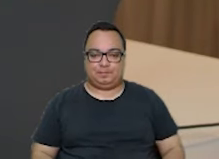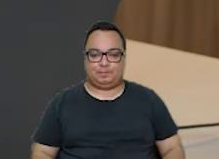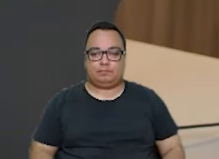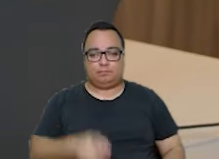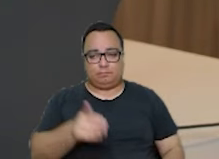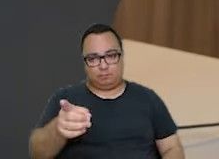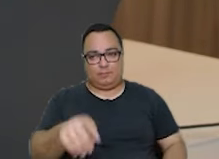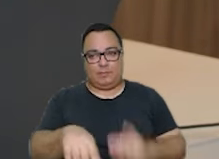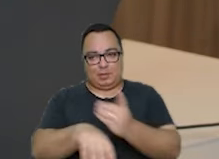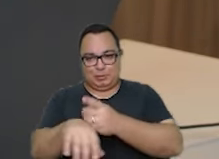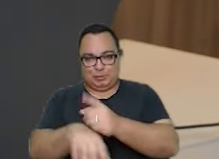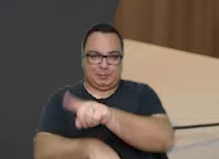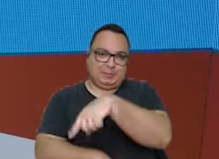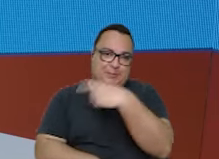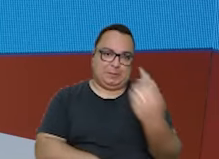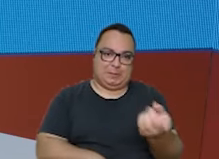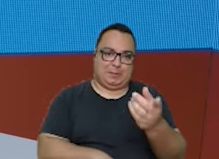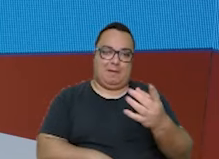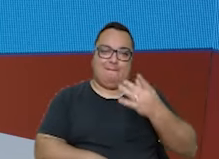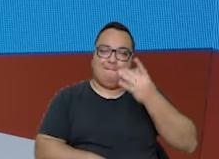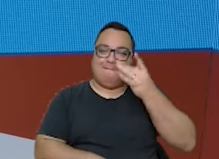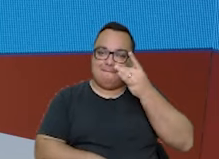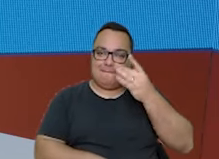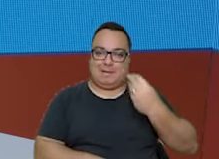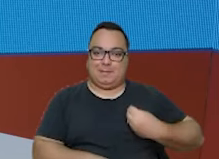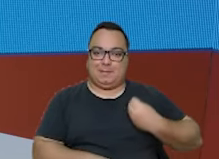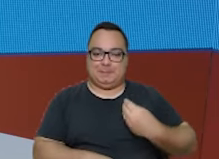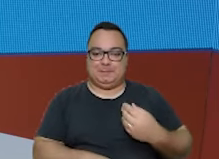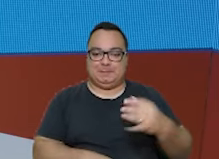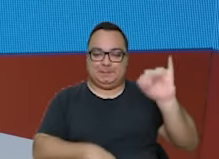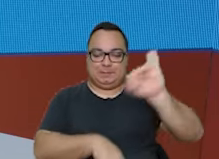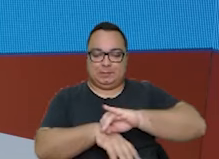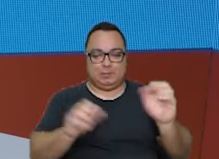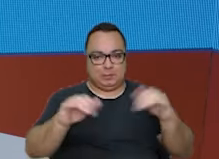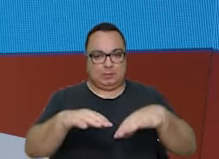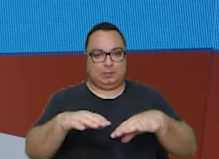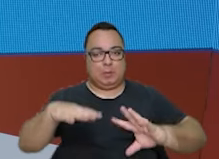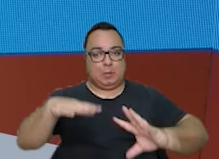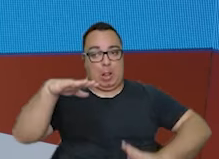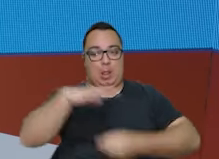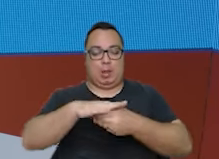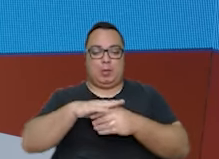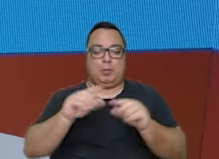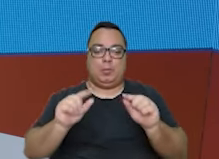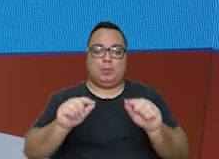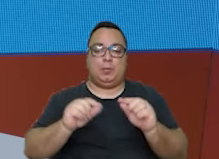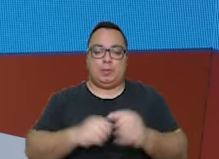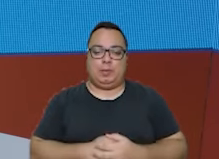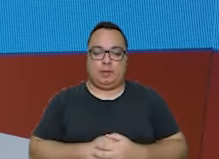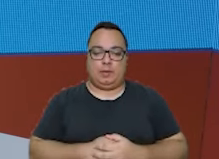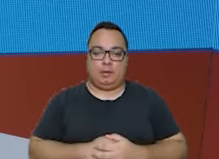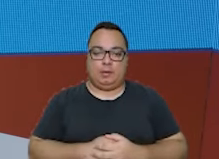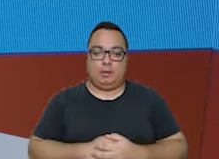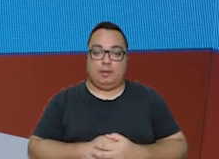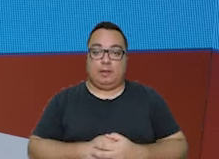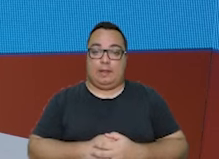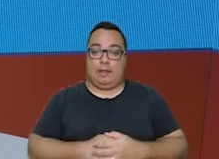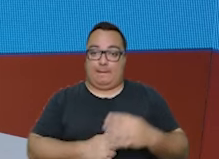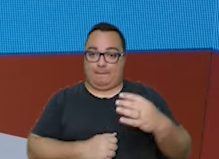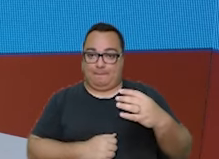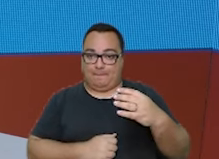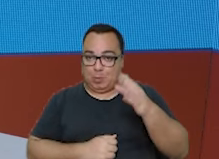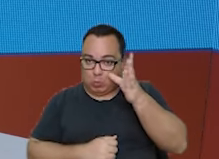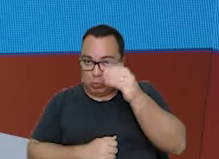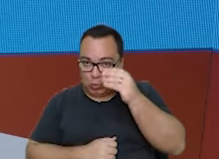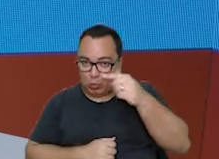no digital agora is eu acrescento tudo isso que o Adriano falou com uma pitada de falta de medo eu acho que